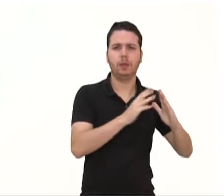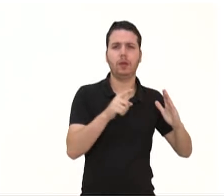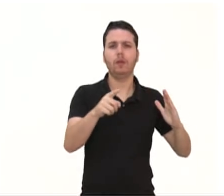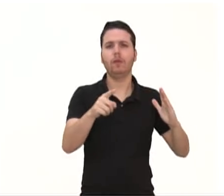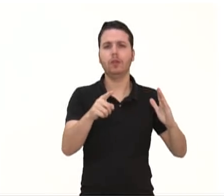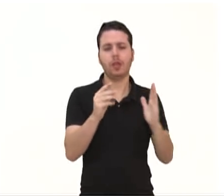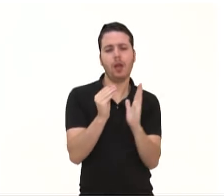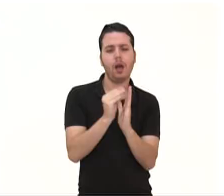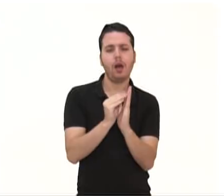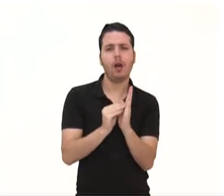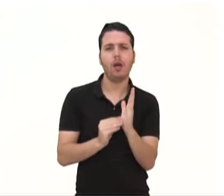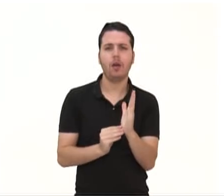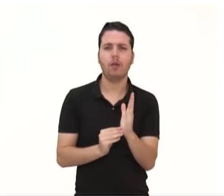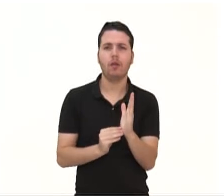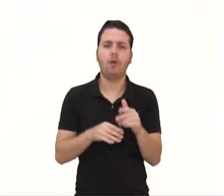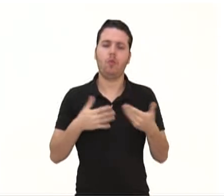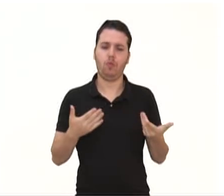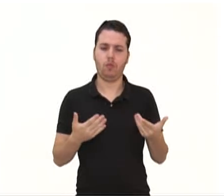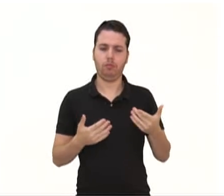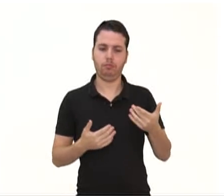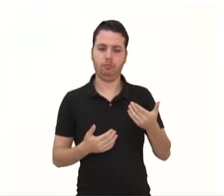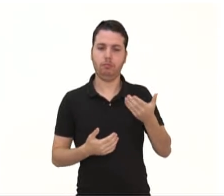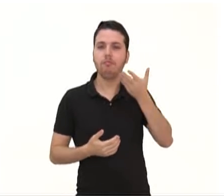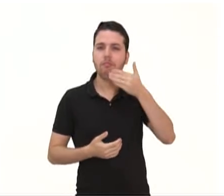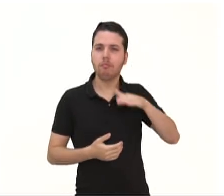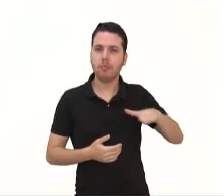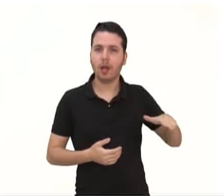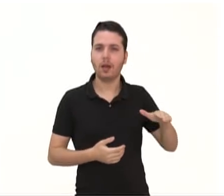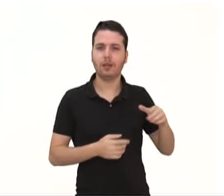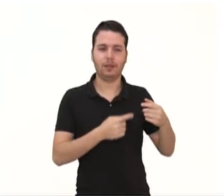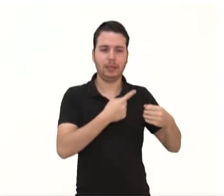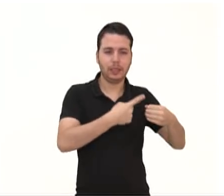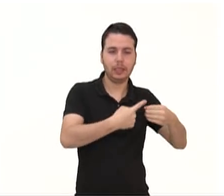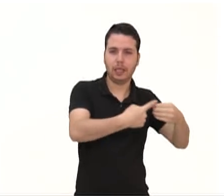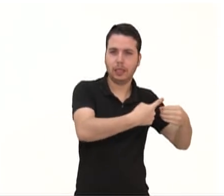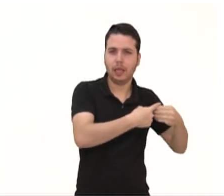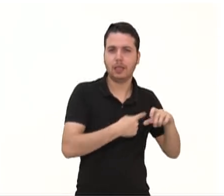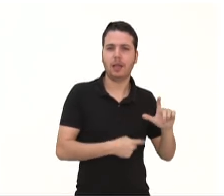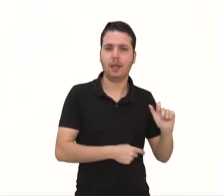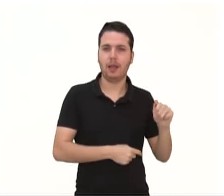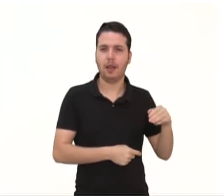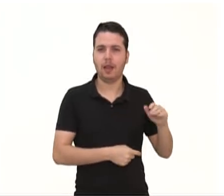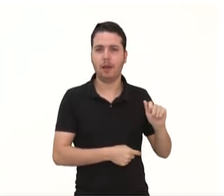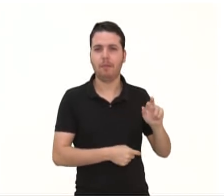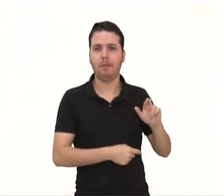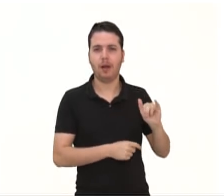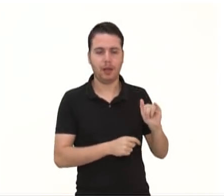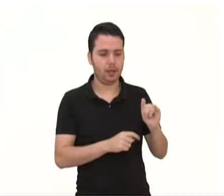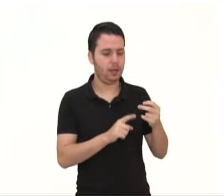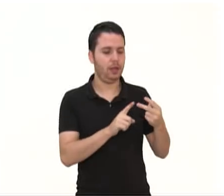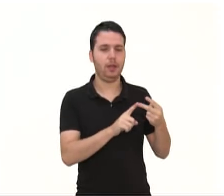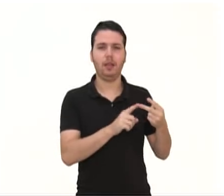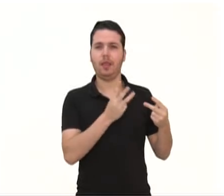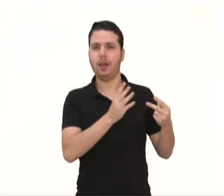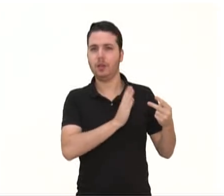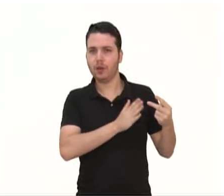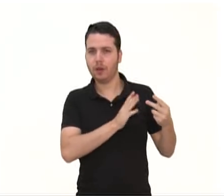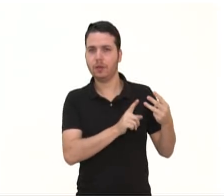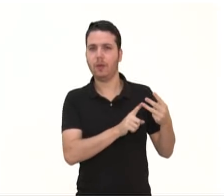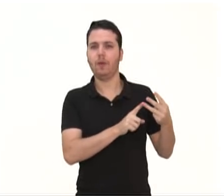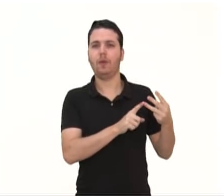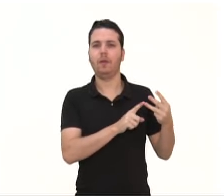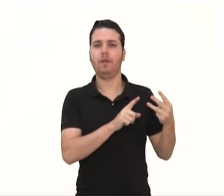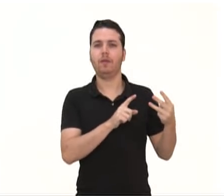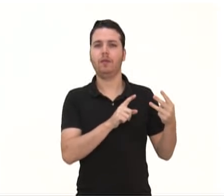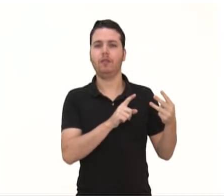anotou que ele morou quando ele era pequeno, né, em Lambari, aquelas outras cidades lá, Varginha, Três Corações e tal. Vamos dar uma